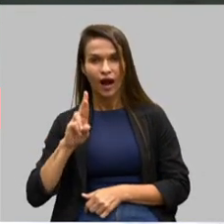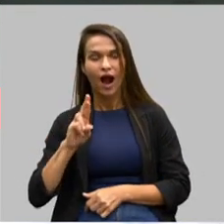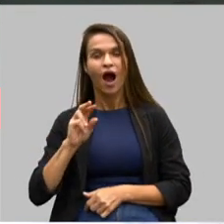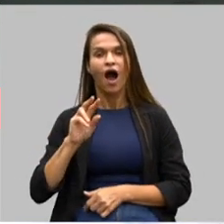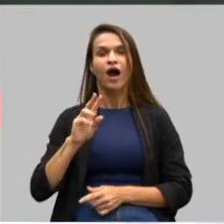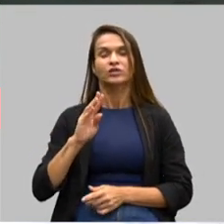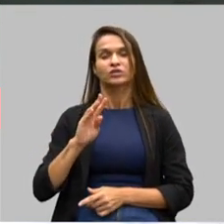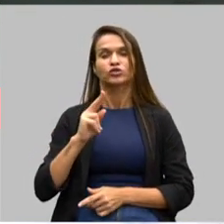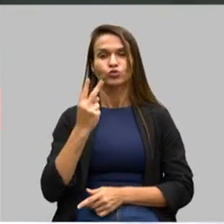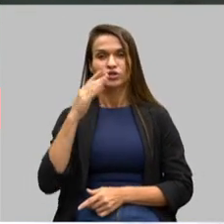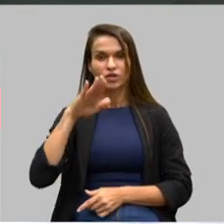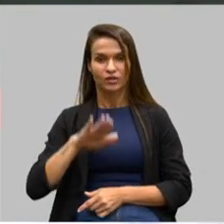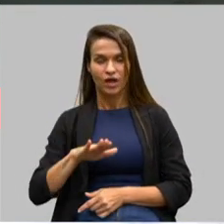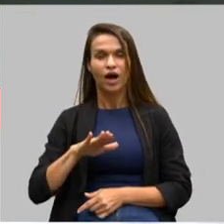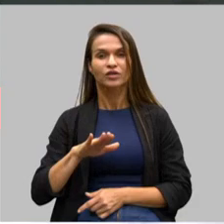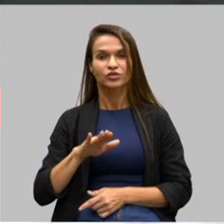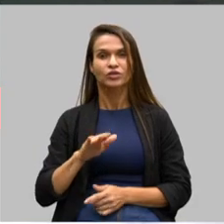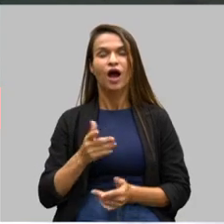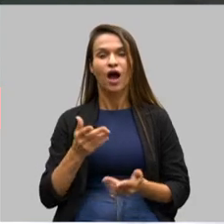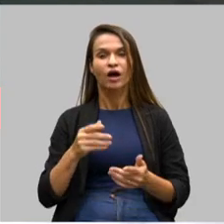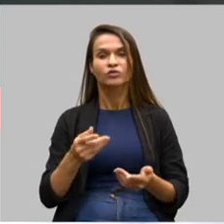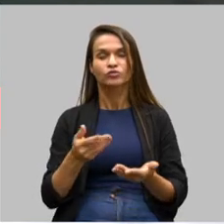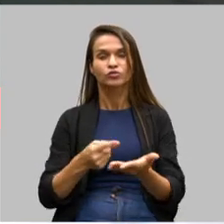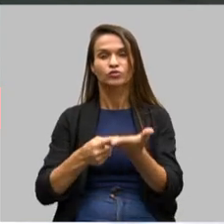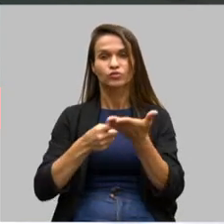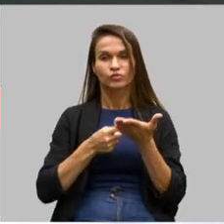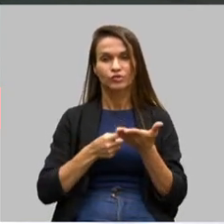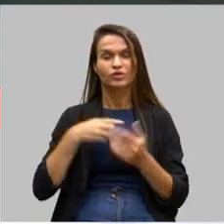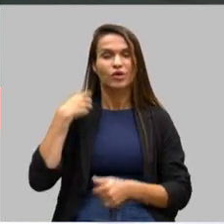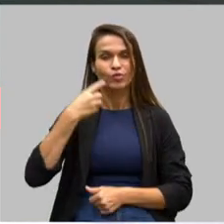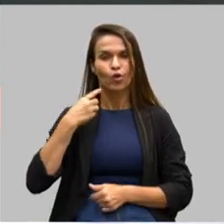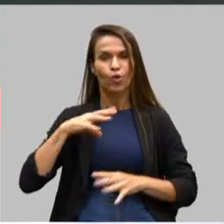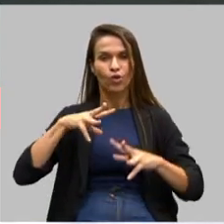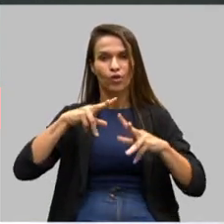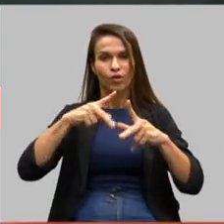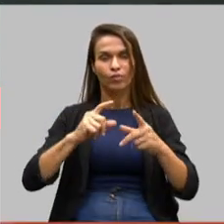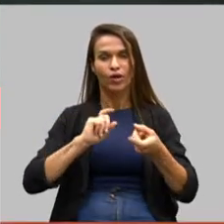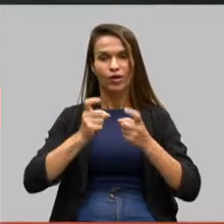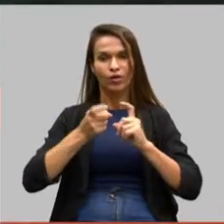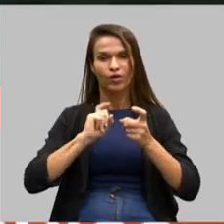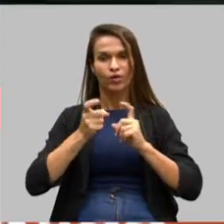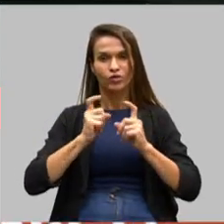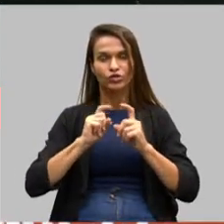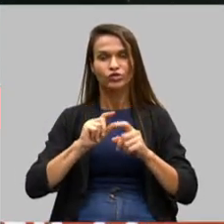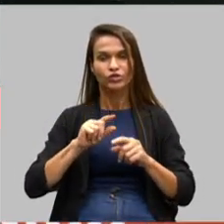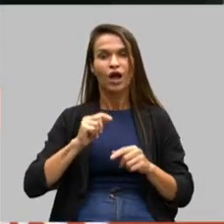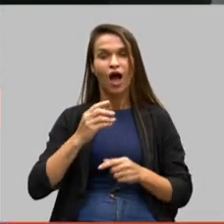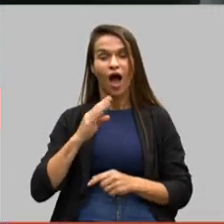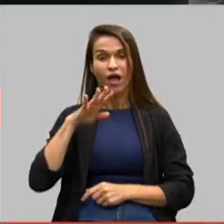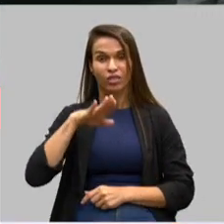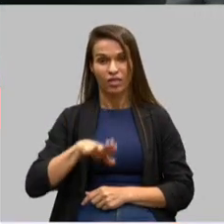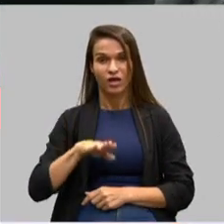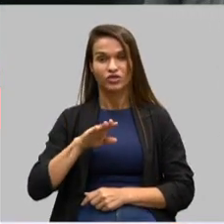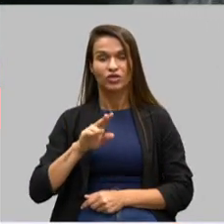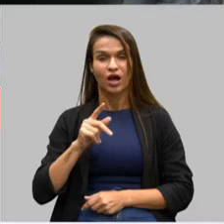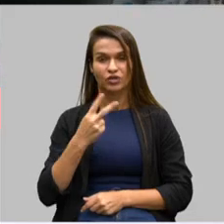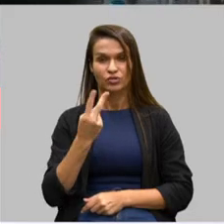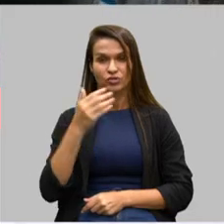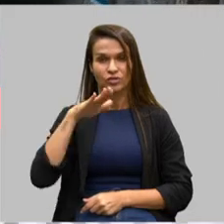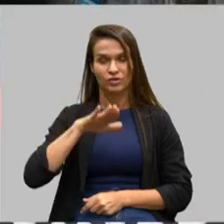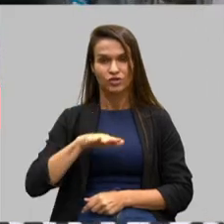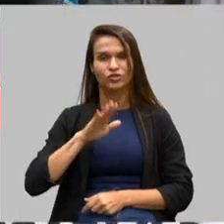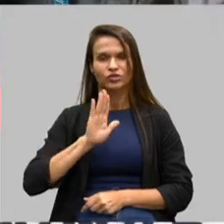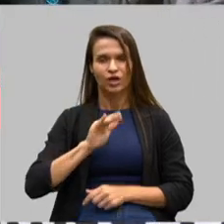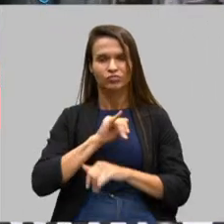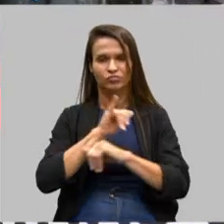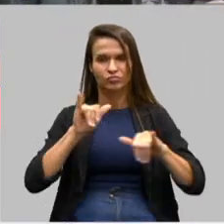encerra a reunião e convoca as senhoras deputadas e senhores deputados para a reunião ordinária de logo mais às 14 horas, quadro do dia já publicado, e para a